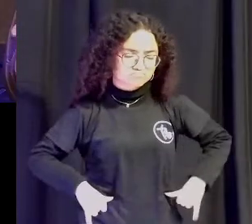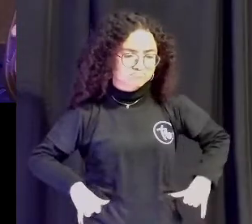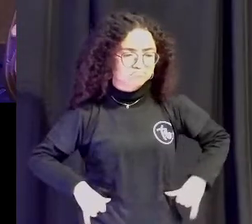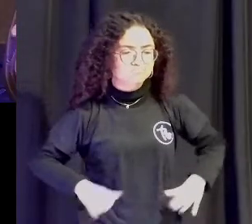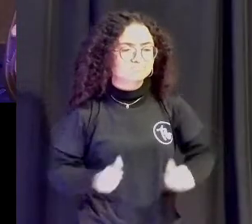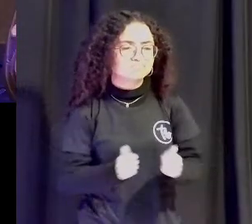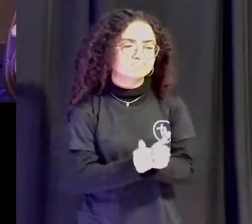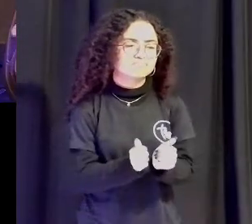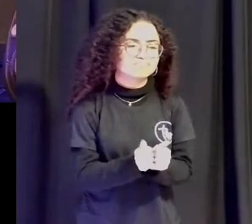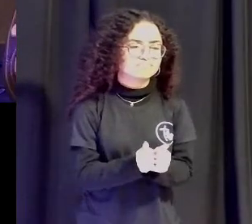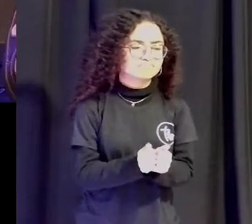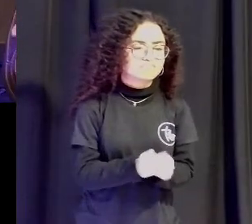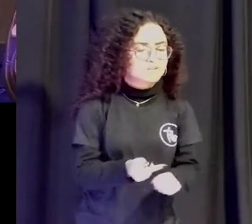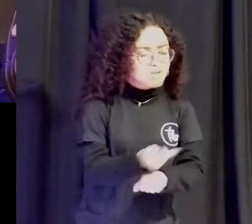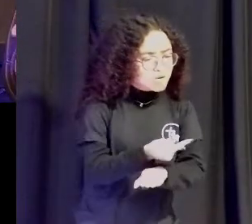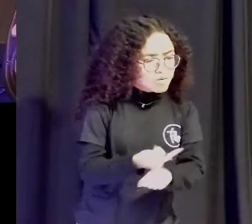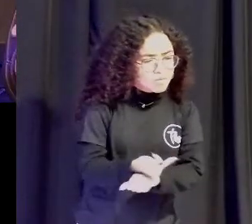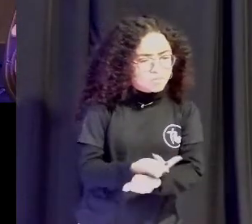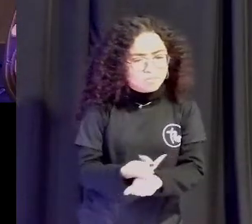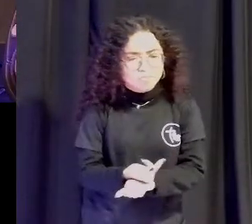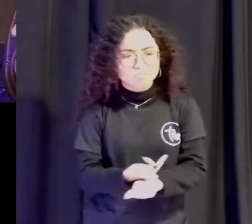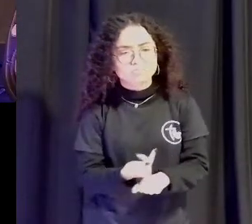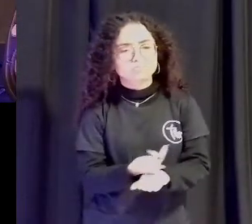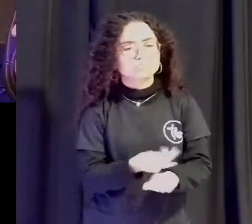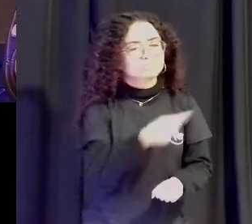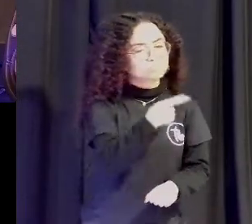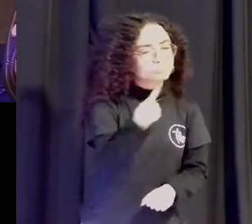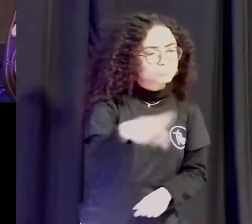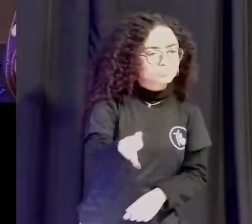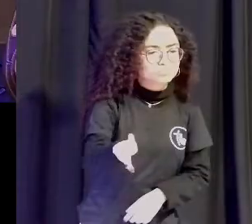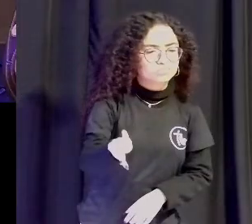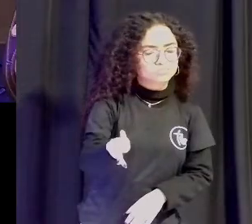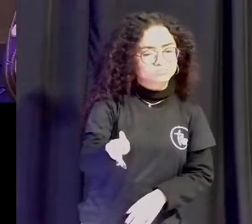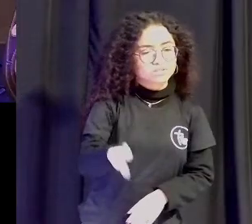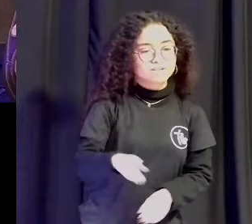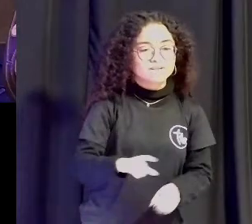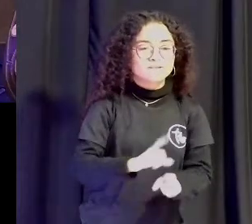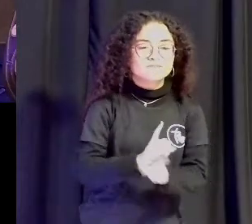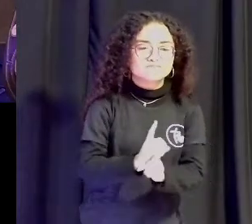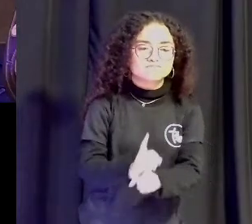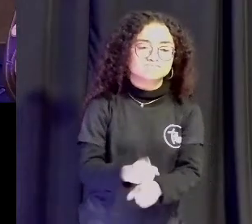Eu procurei os teus discípulos, mas eles não puderam